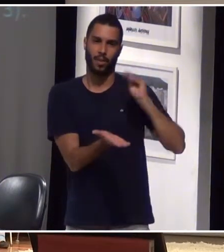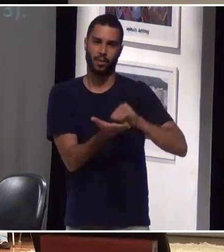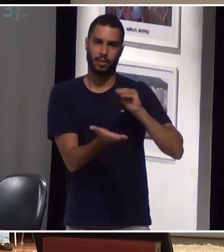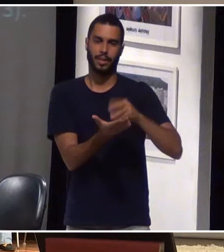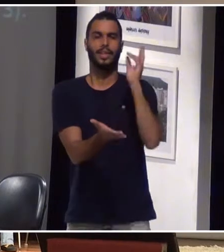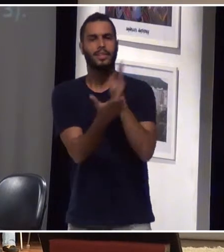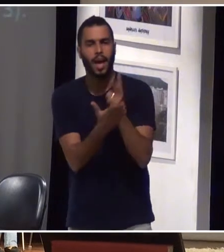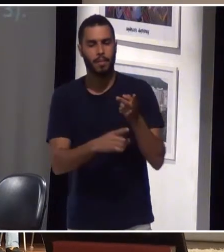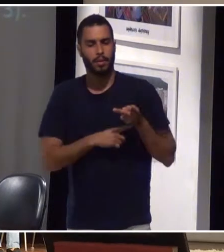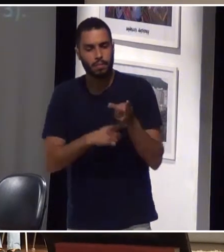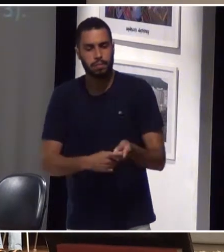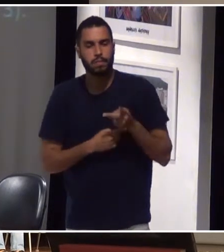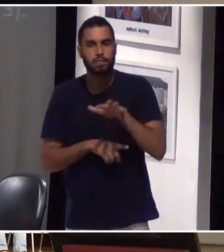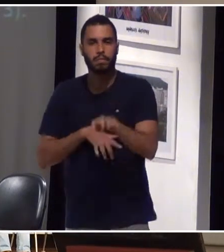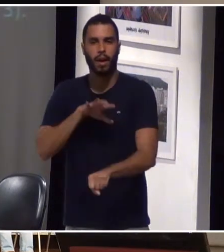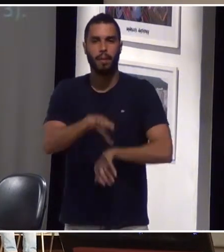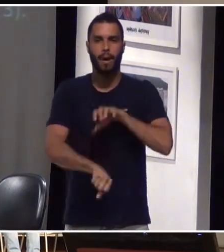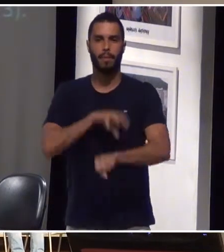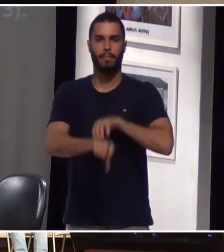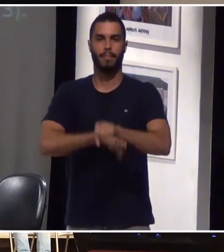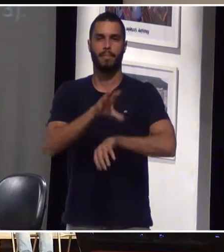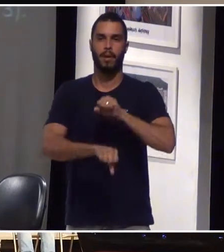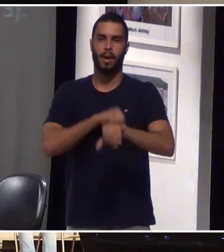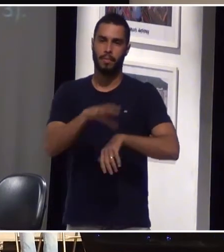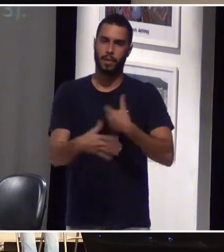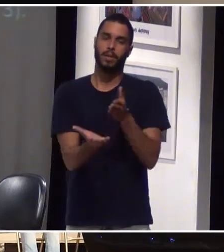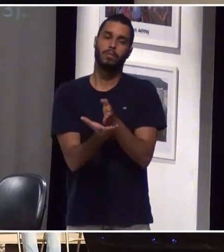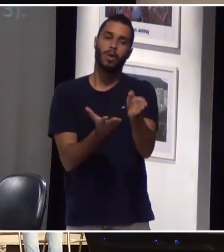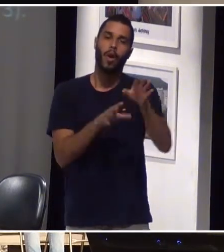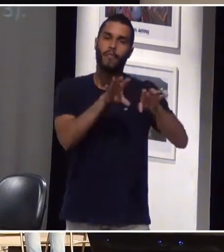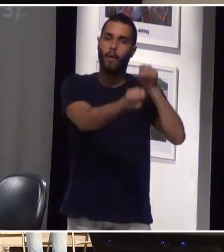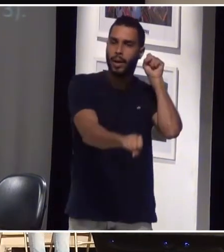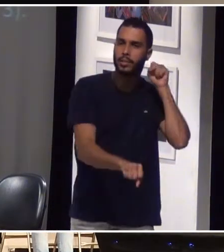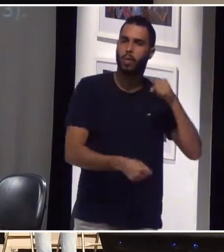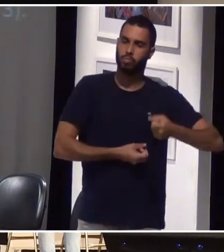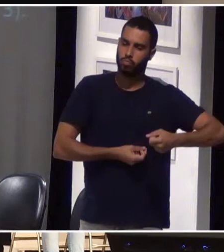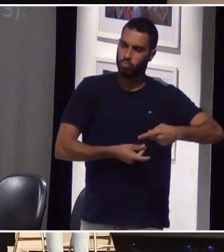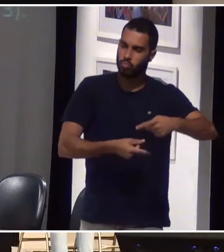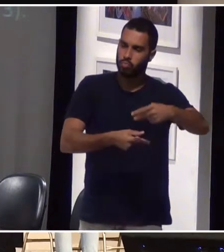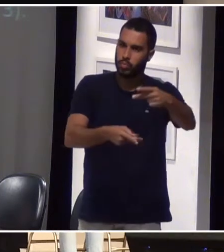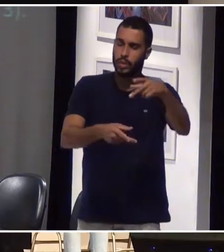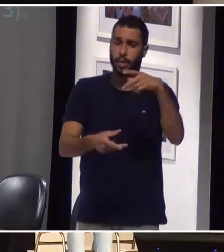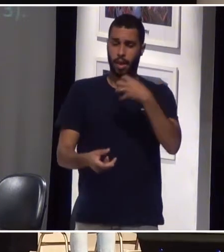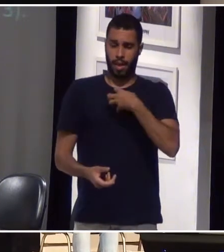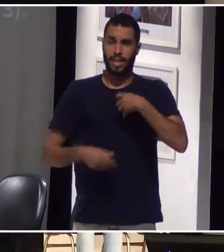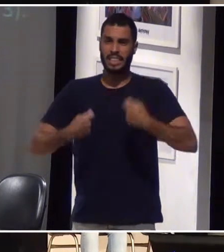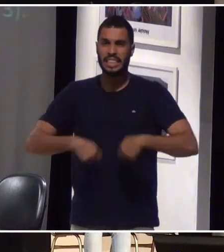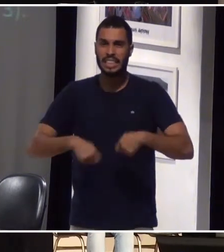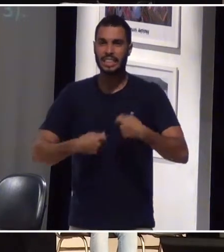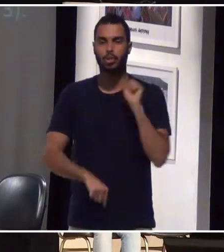sempre precisando fazer, e isso entra na educação como formação permanente, como essa necessidade da gente nunca